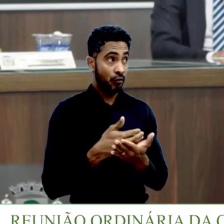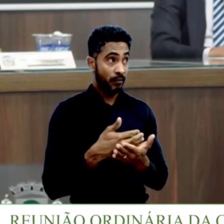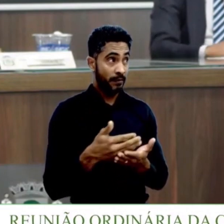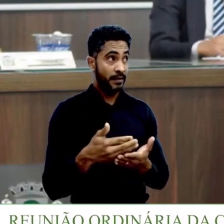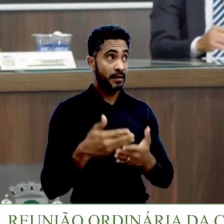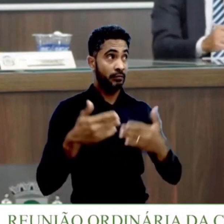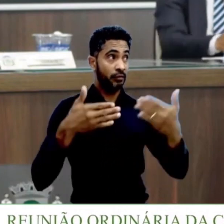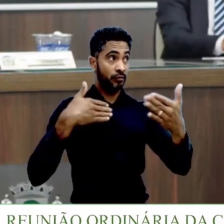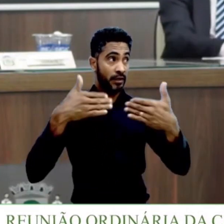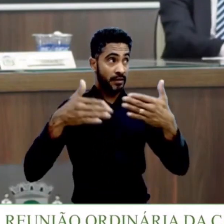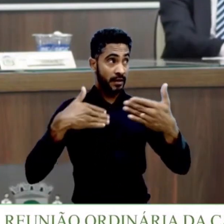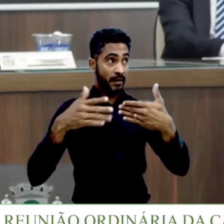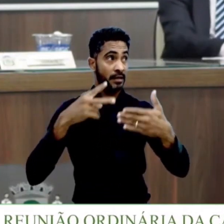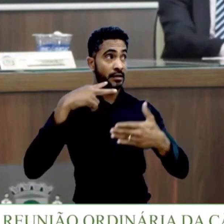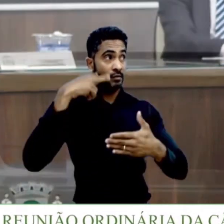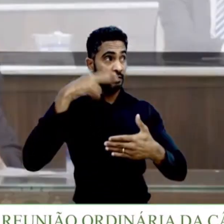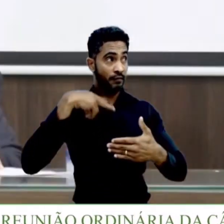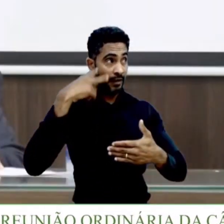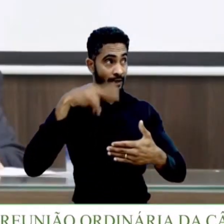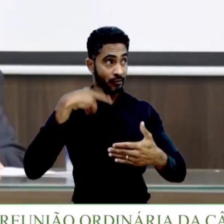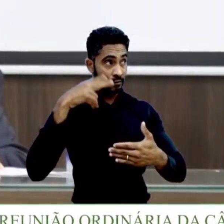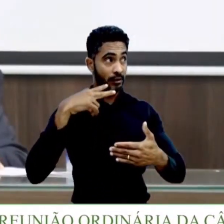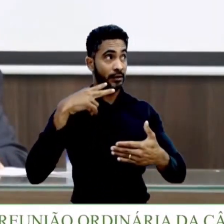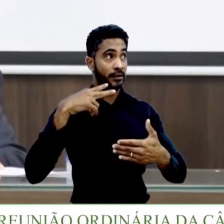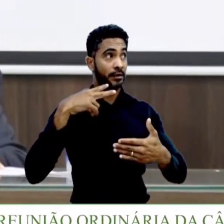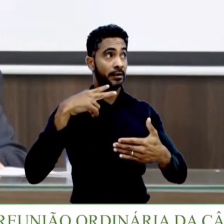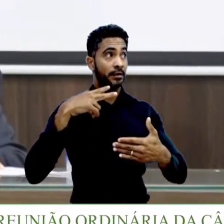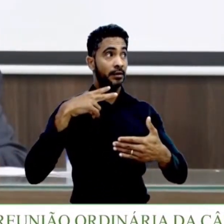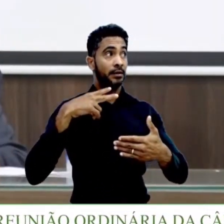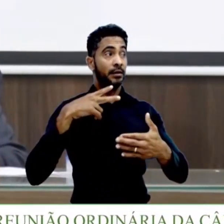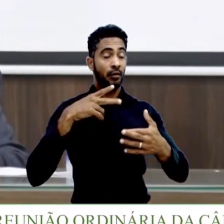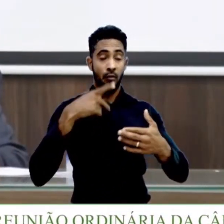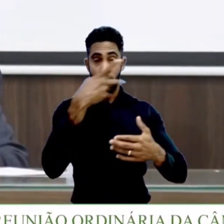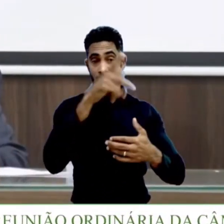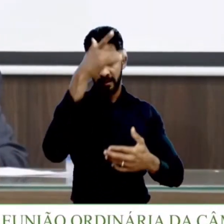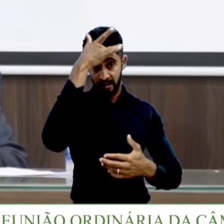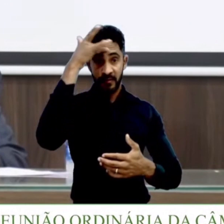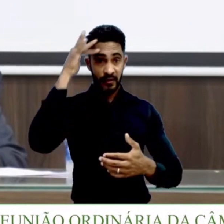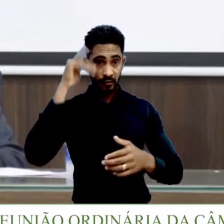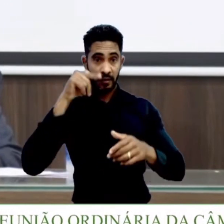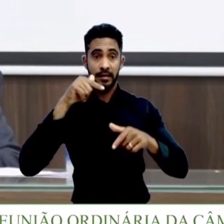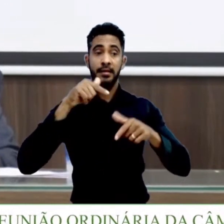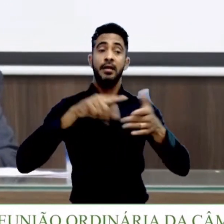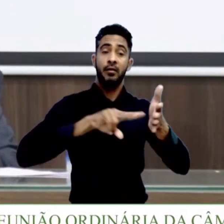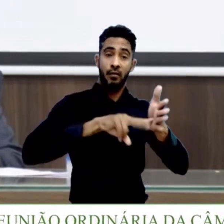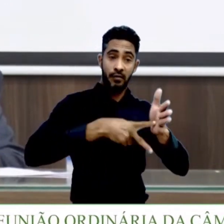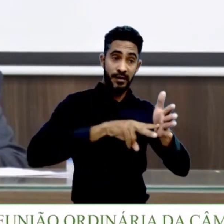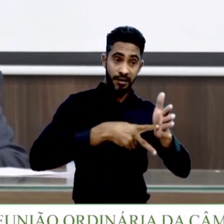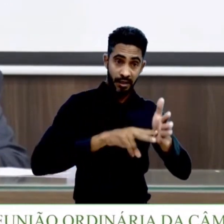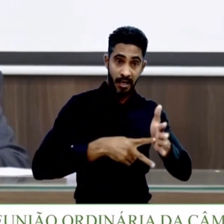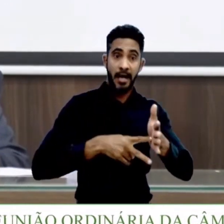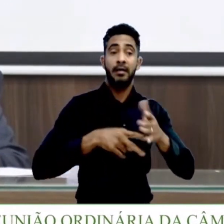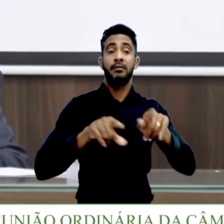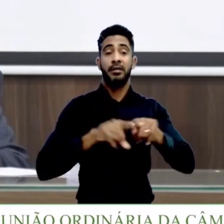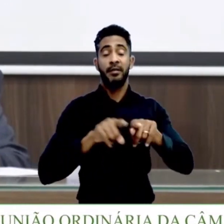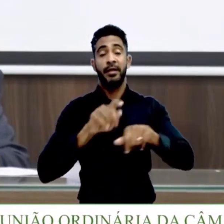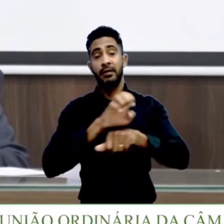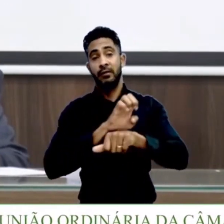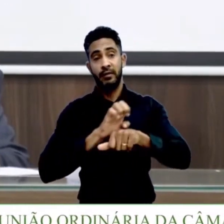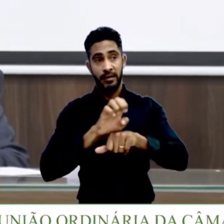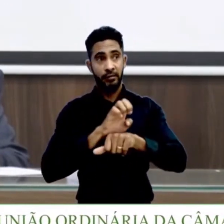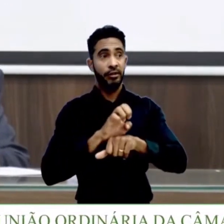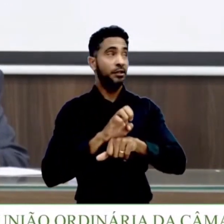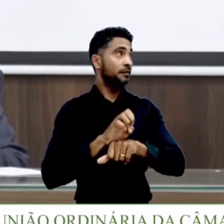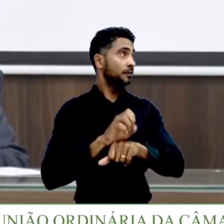nossos debates dos vereadores com os servidores, com o sindicato, com o executivo, tá